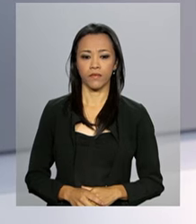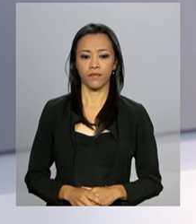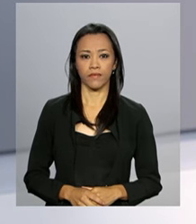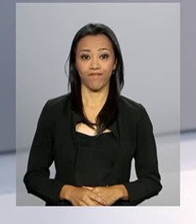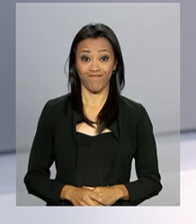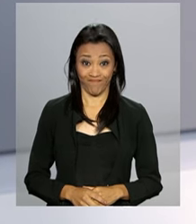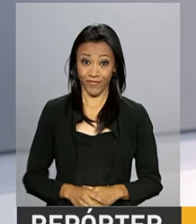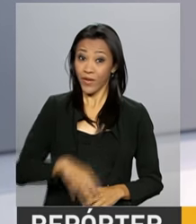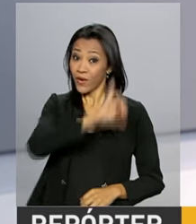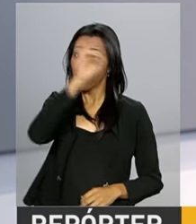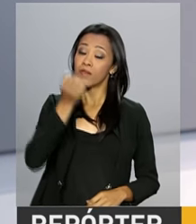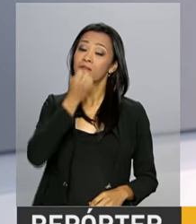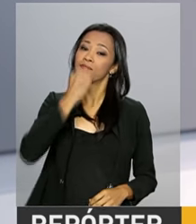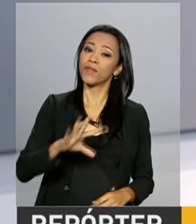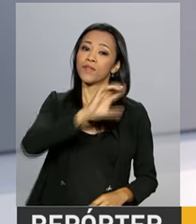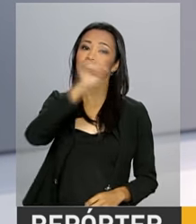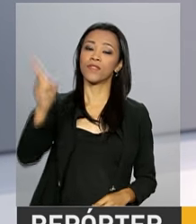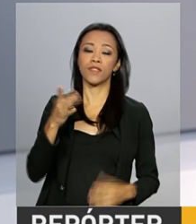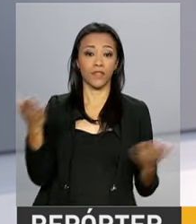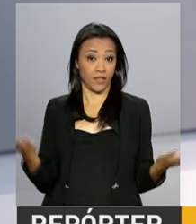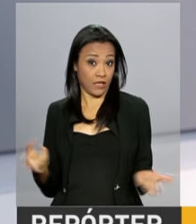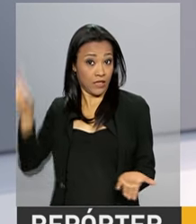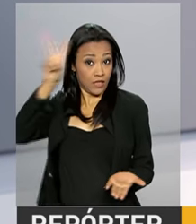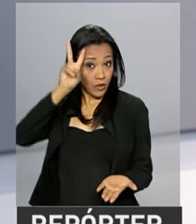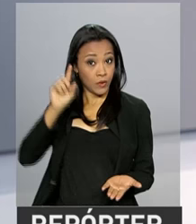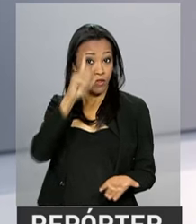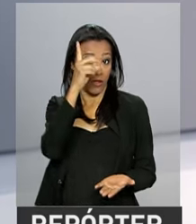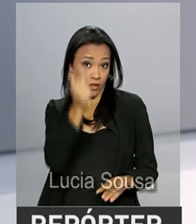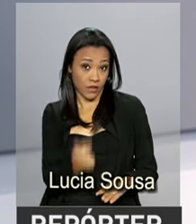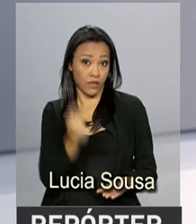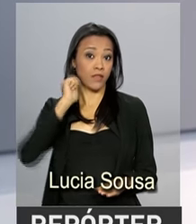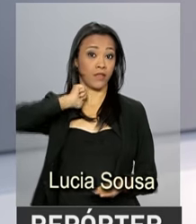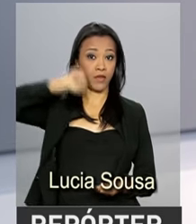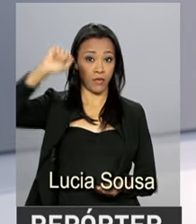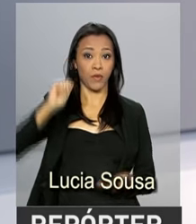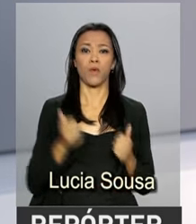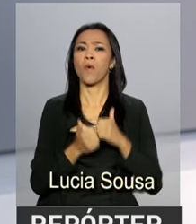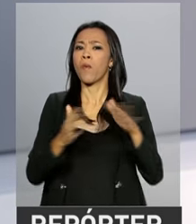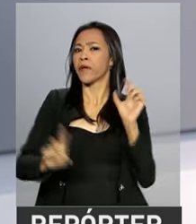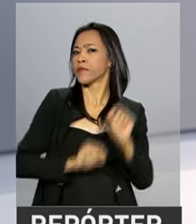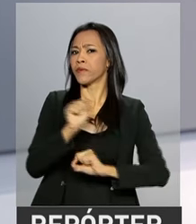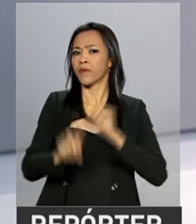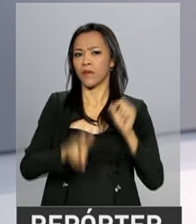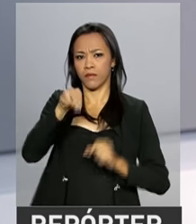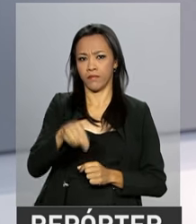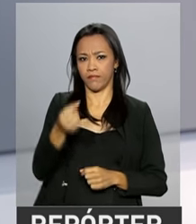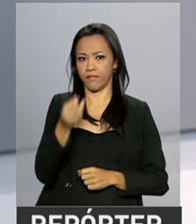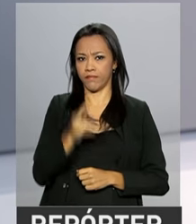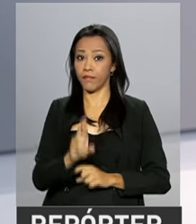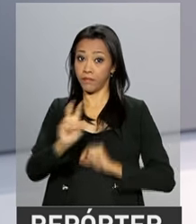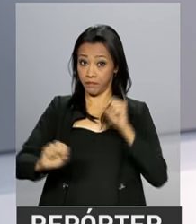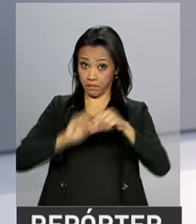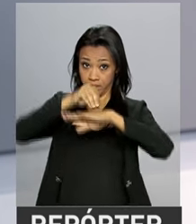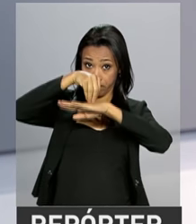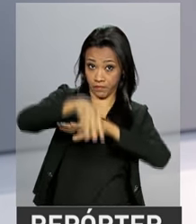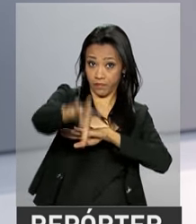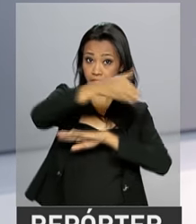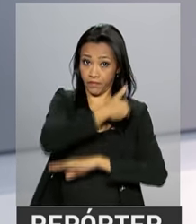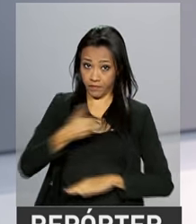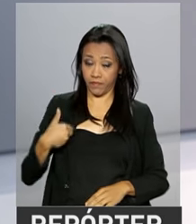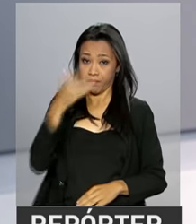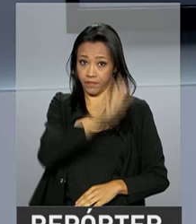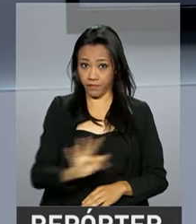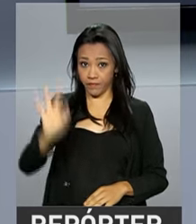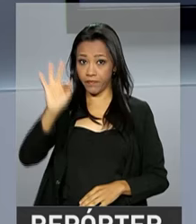olá bom dia pra vocês segunda feira 17 de abril começa agora o repórter mbr com as notícias do governo